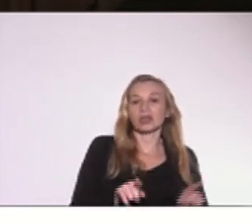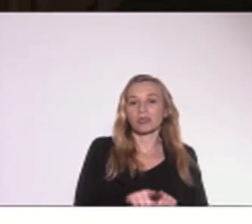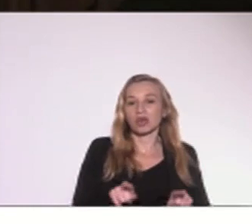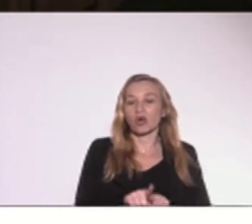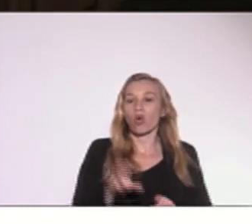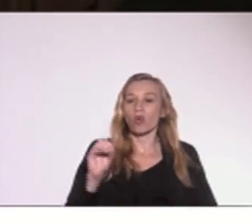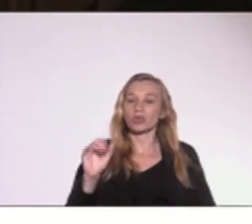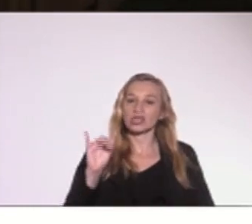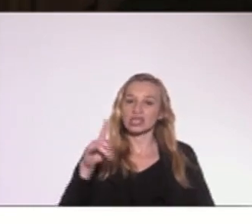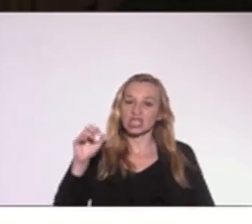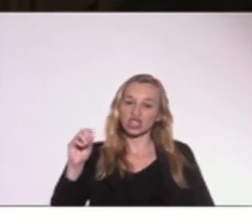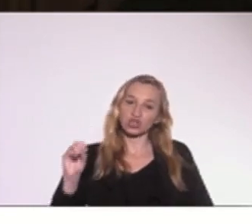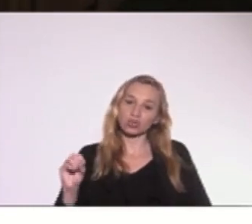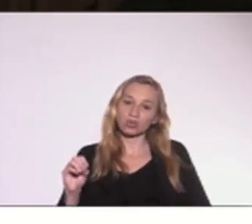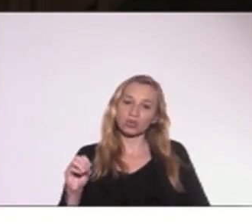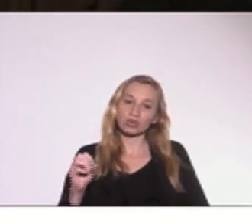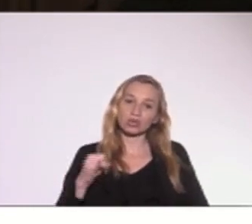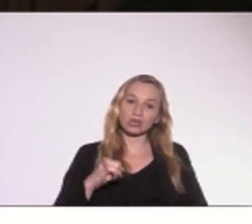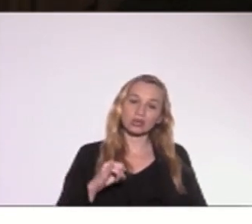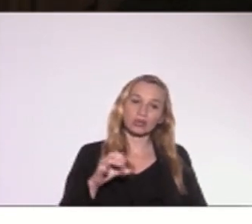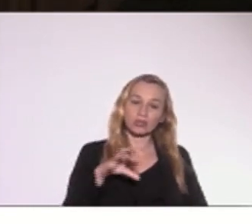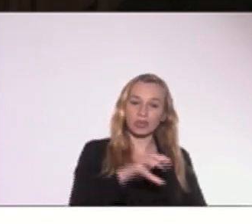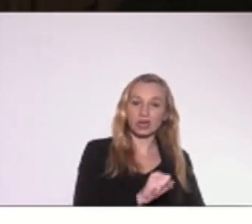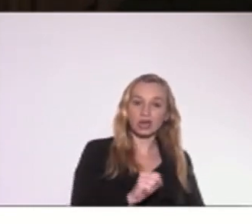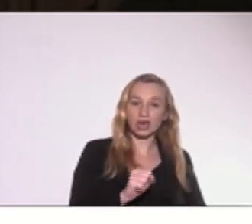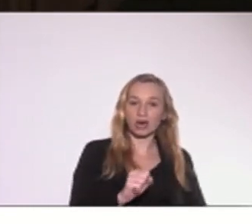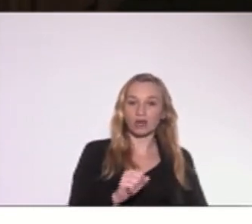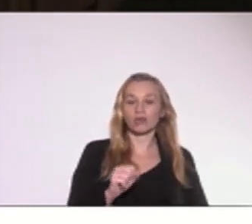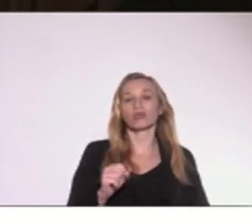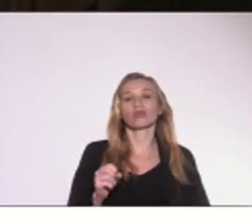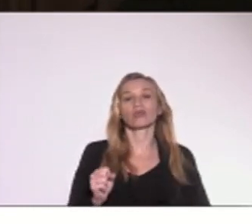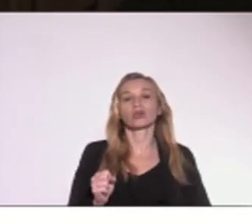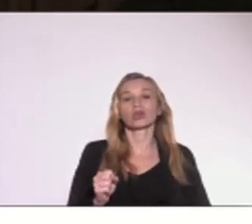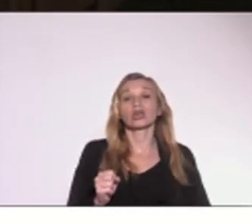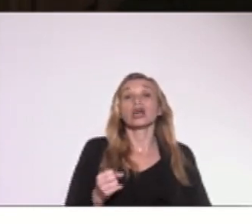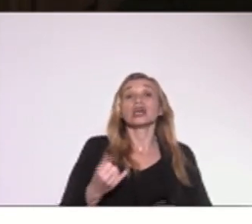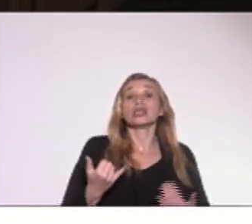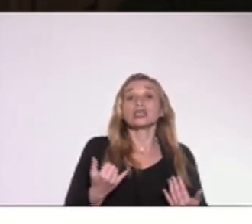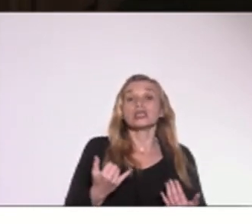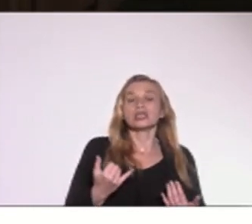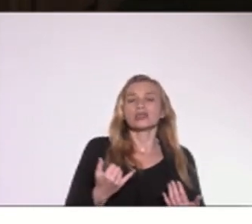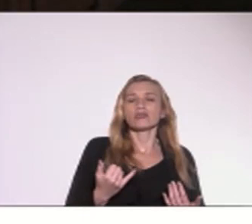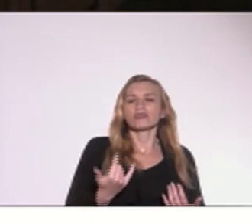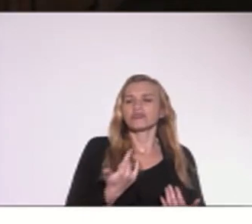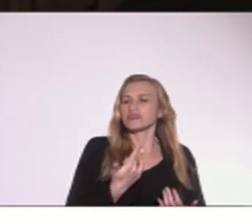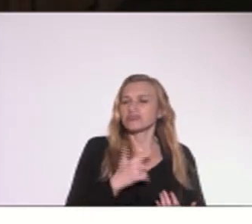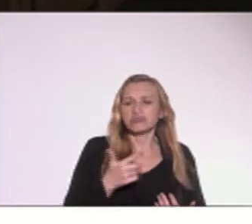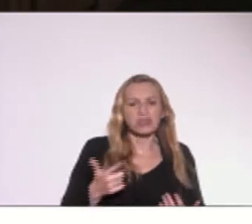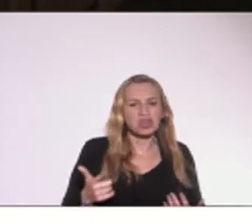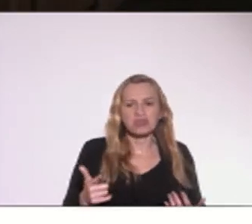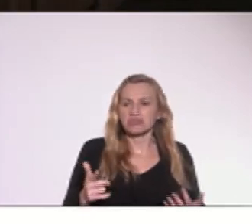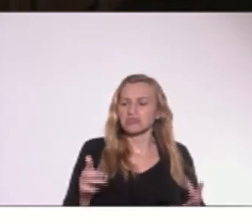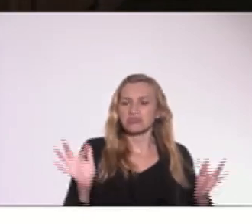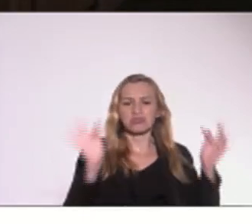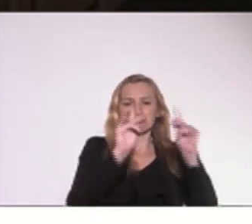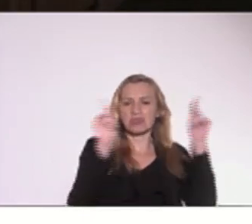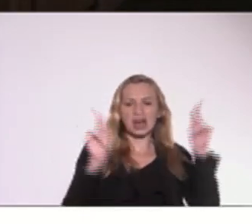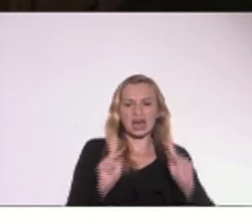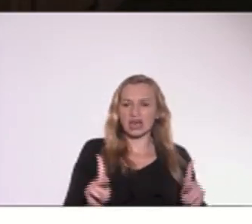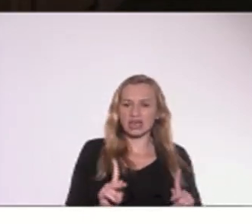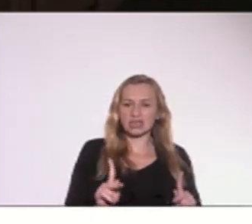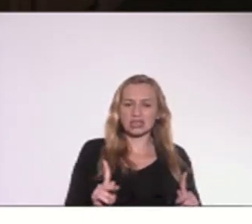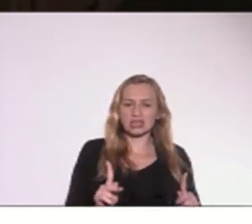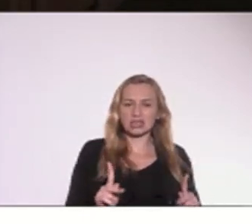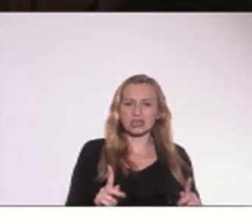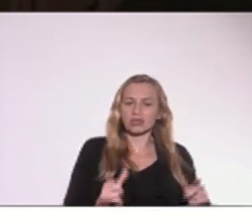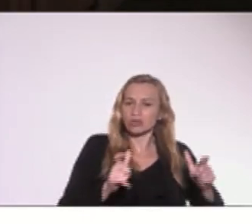corrente. Senão jamais conseguiremos ter paz aquelas sociedades cujas polícias